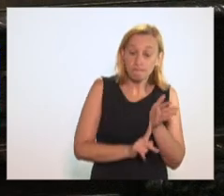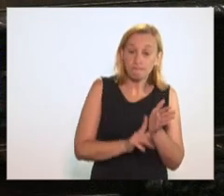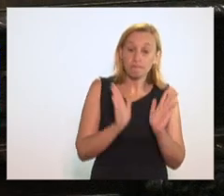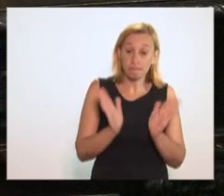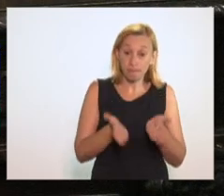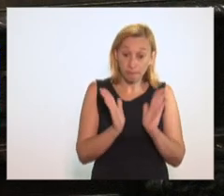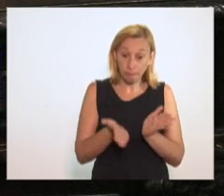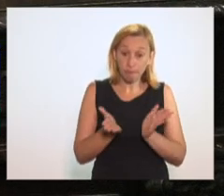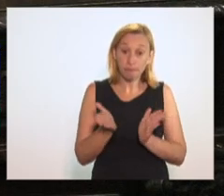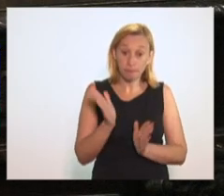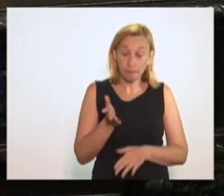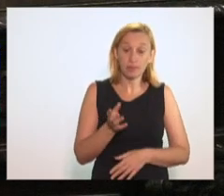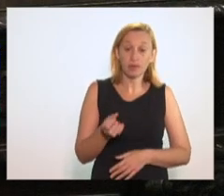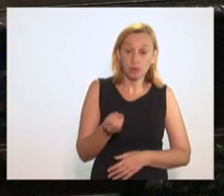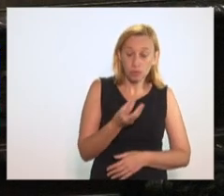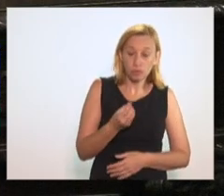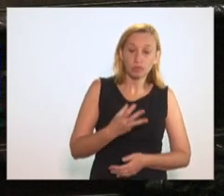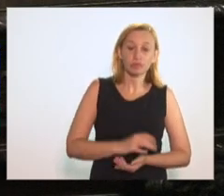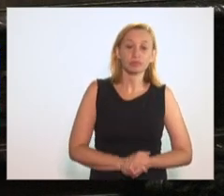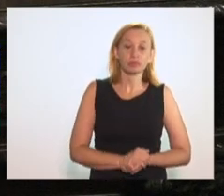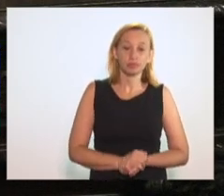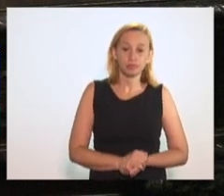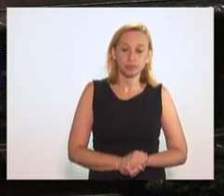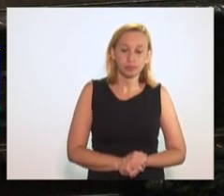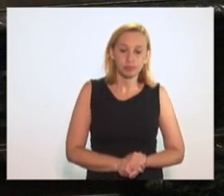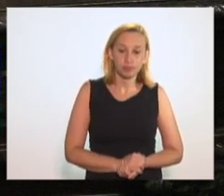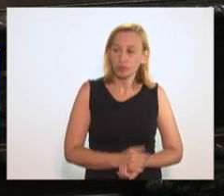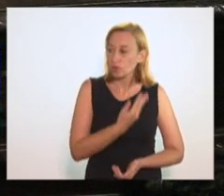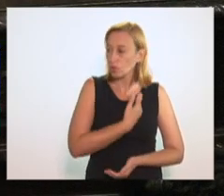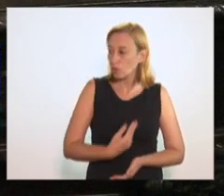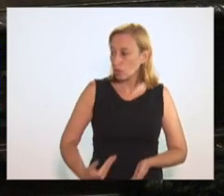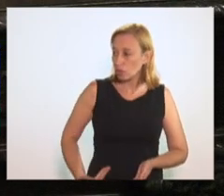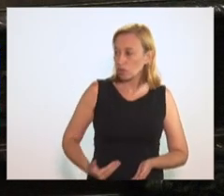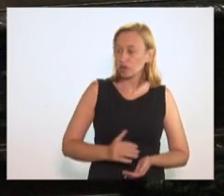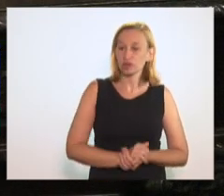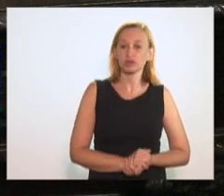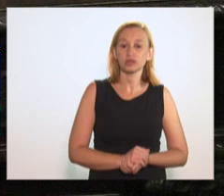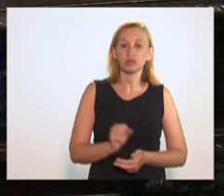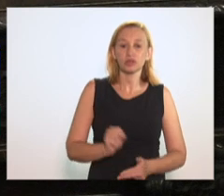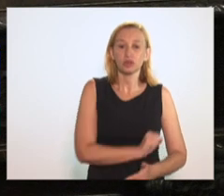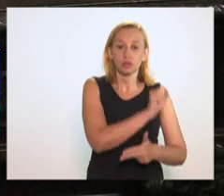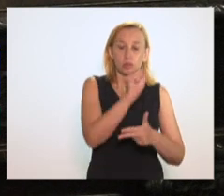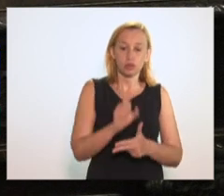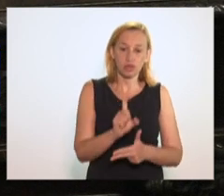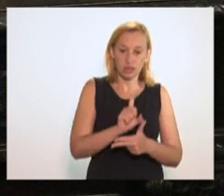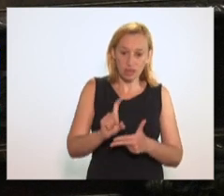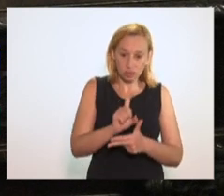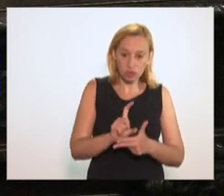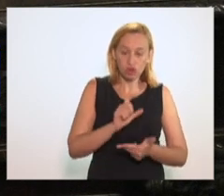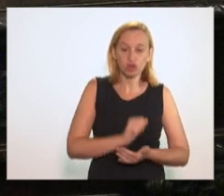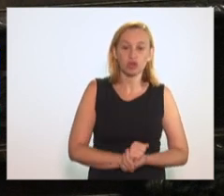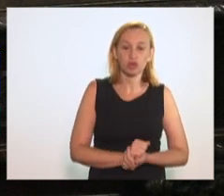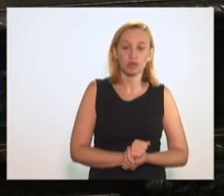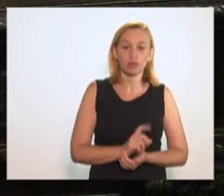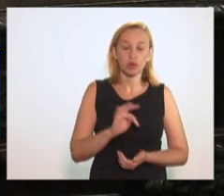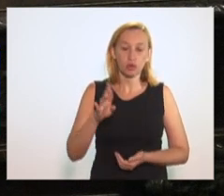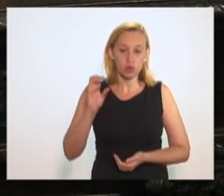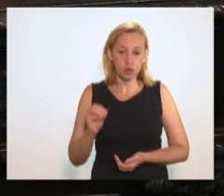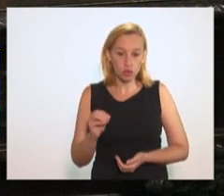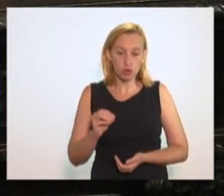agora, desse ano, que autoriza o governo, ou seja, o poder executivo a participar de consórcios